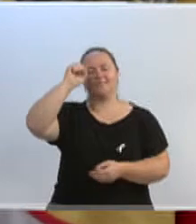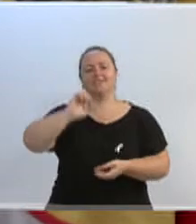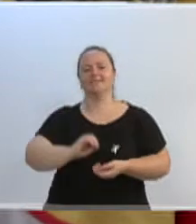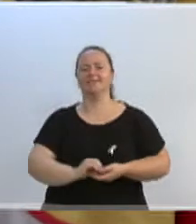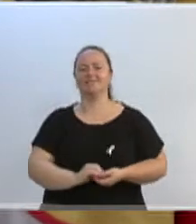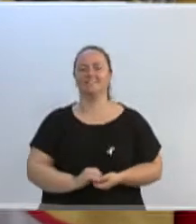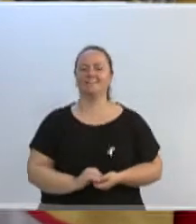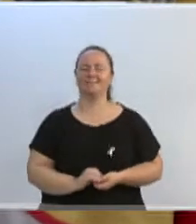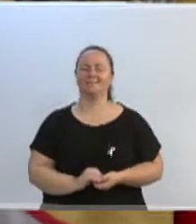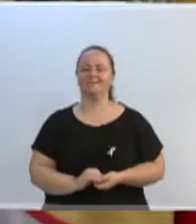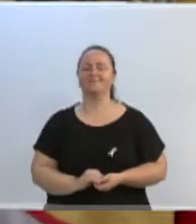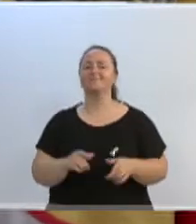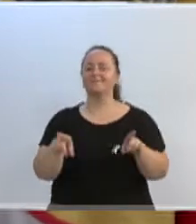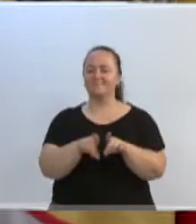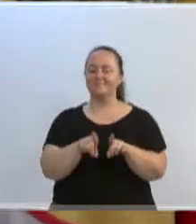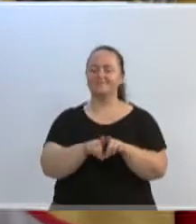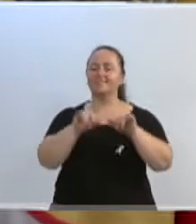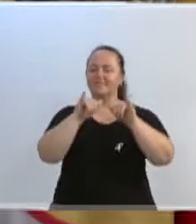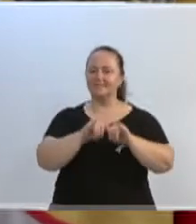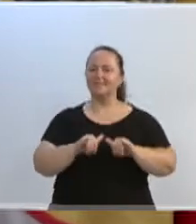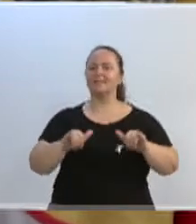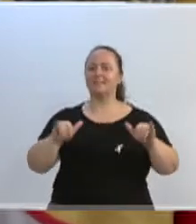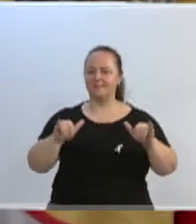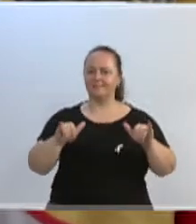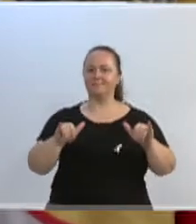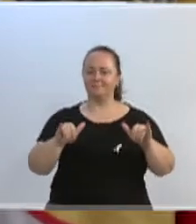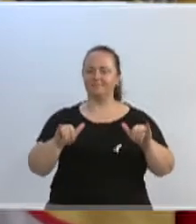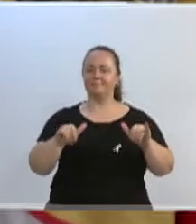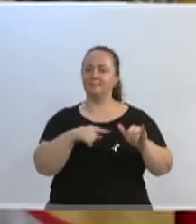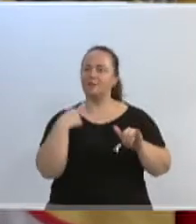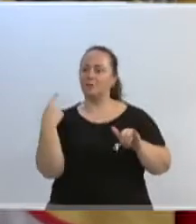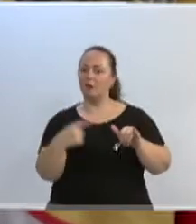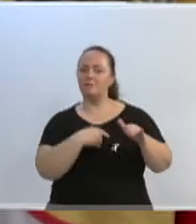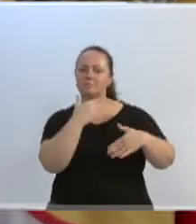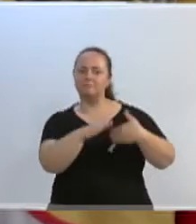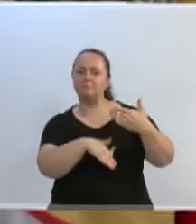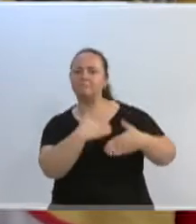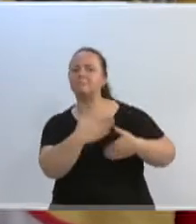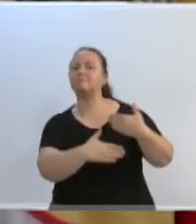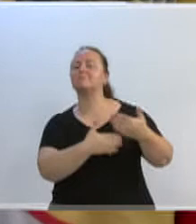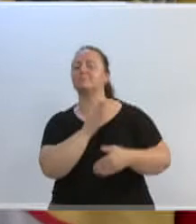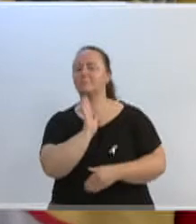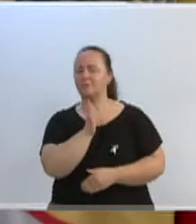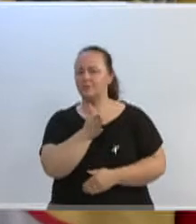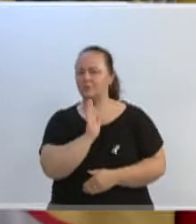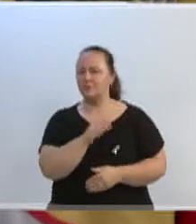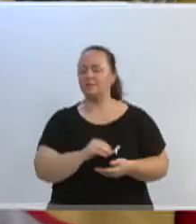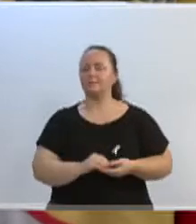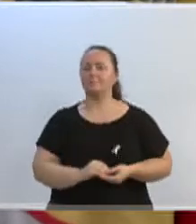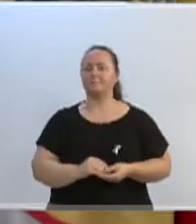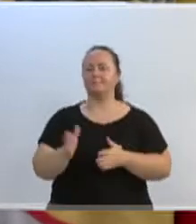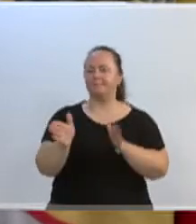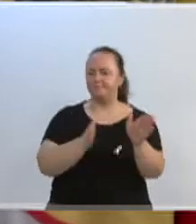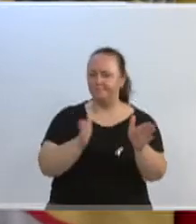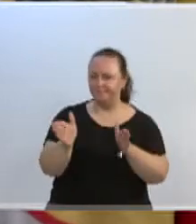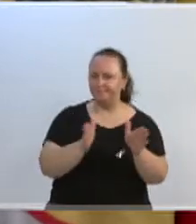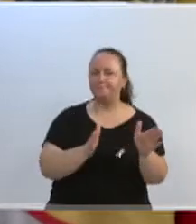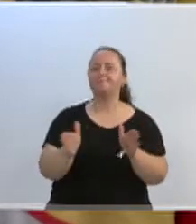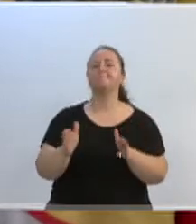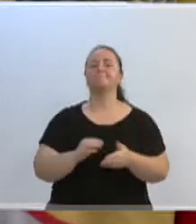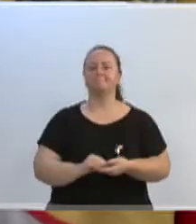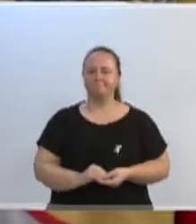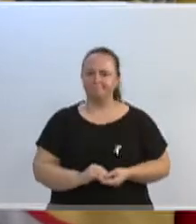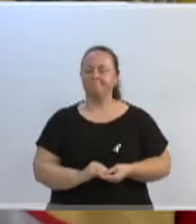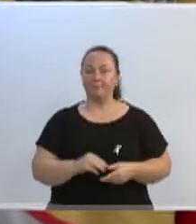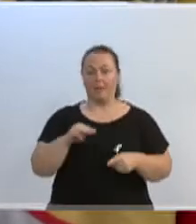Eu gostaria de dizer que nós caminhamos bastante já com relação à acessibilidade, aqui